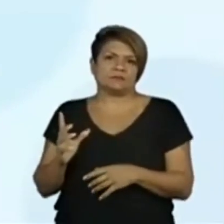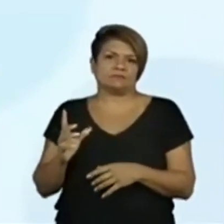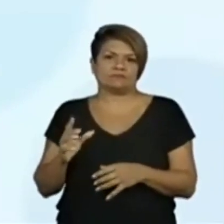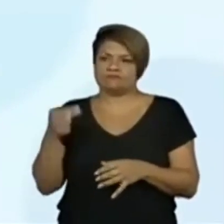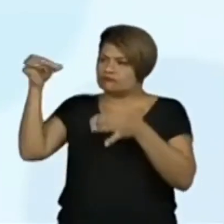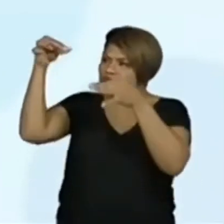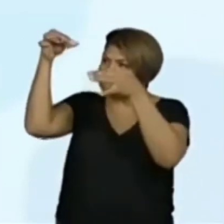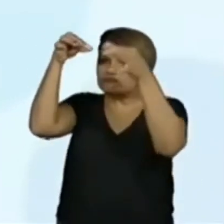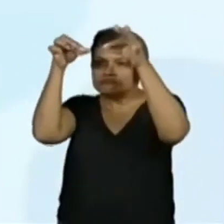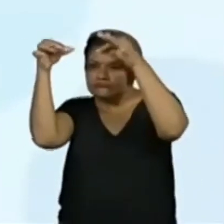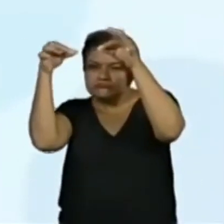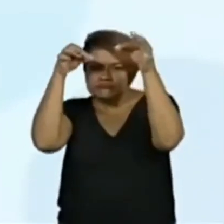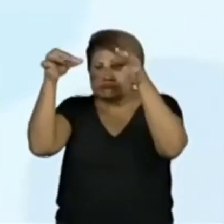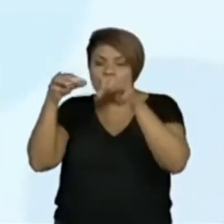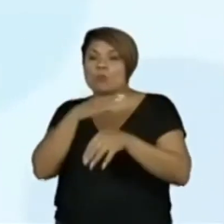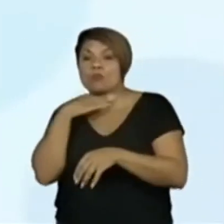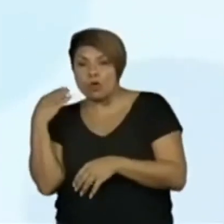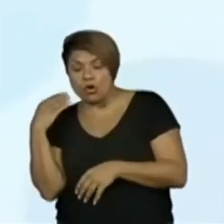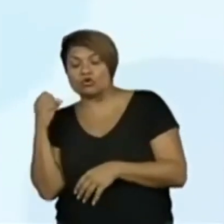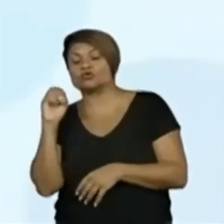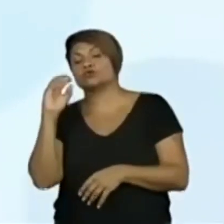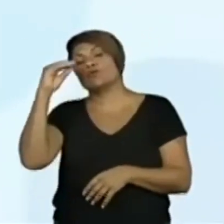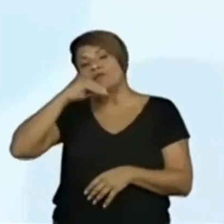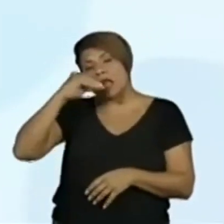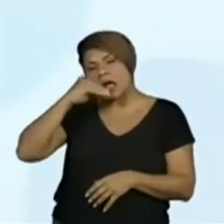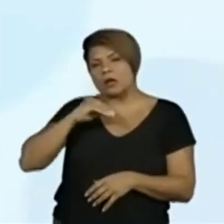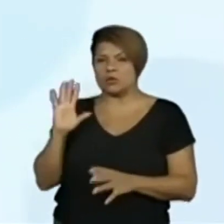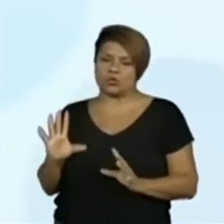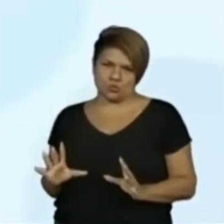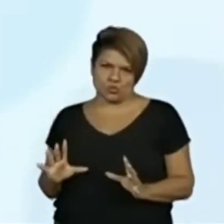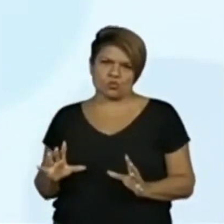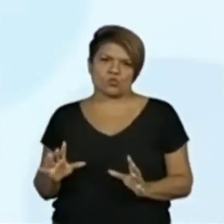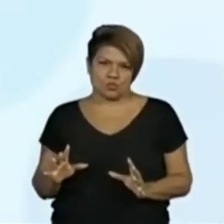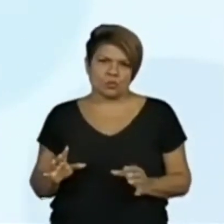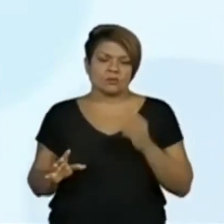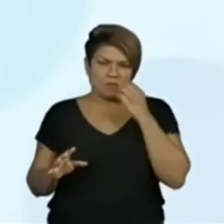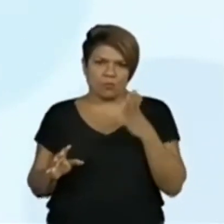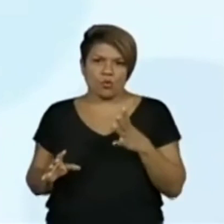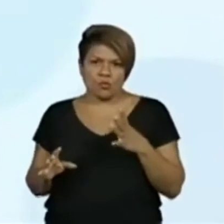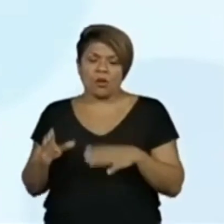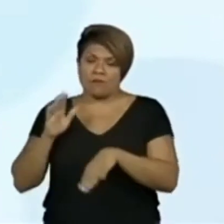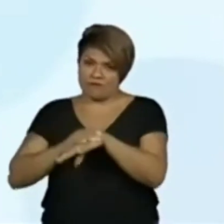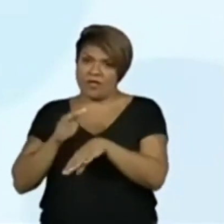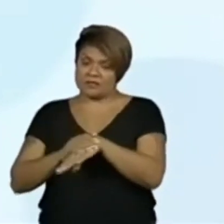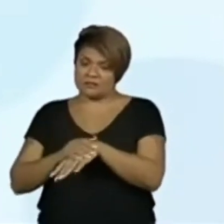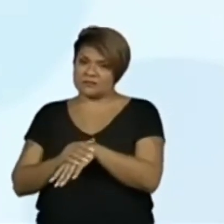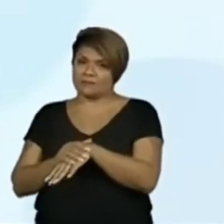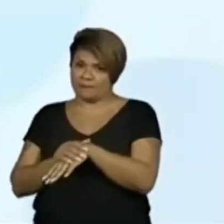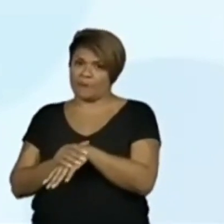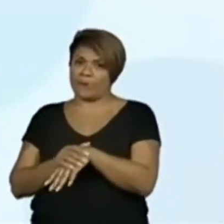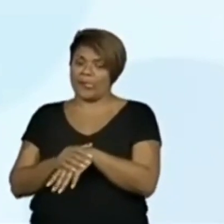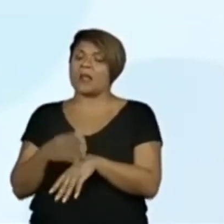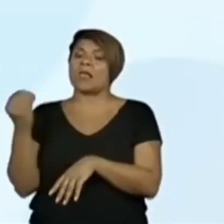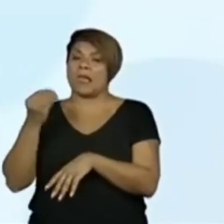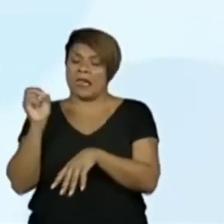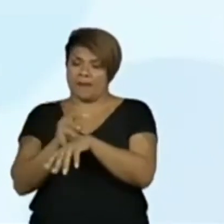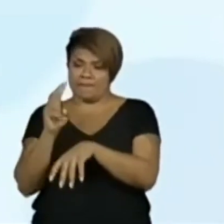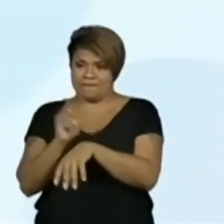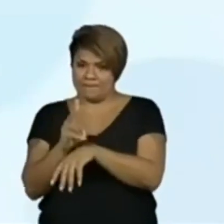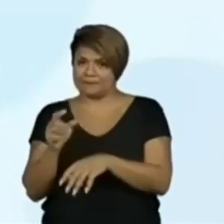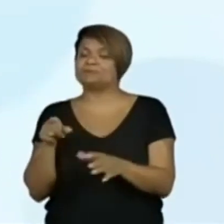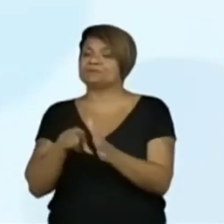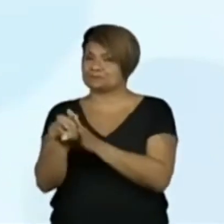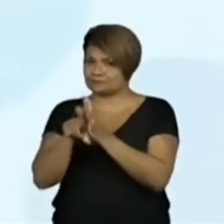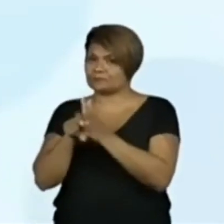Organismos enfraquecidos, mortos ou alguns de seus derivados. Estamos falando aqui, estudantes, dos vírus e das